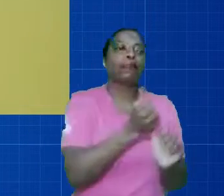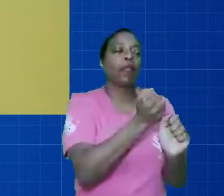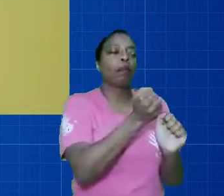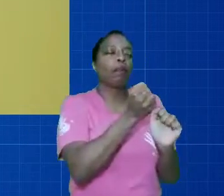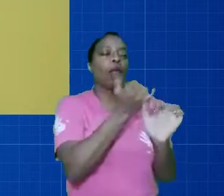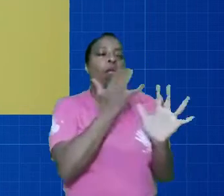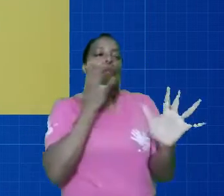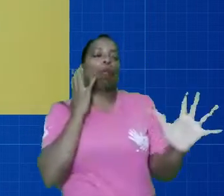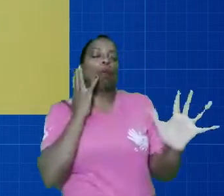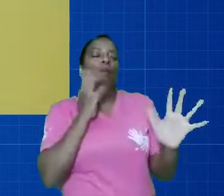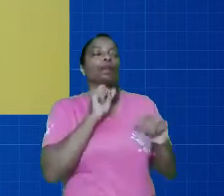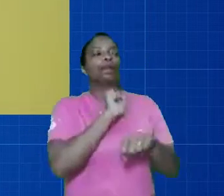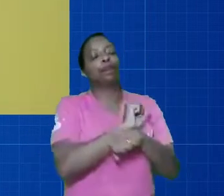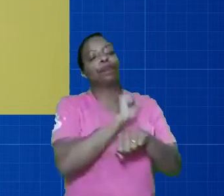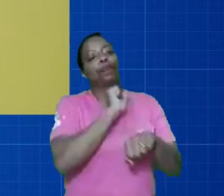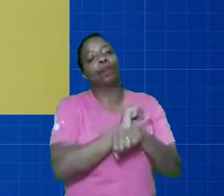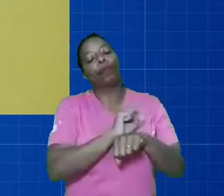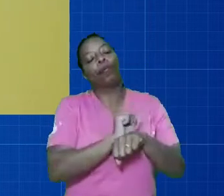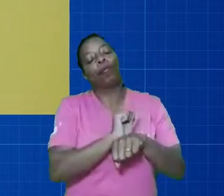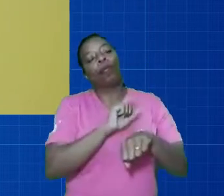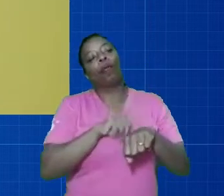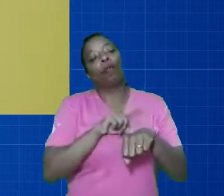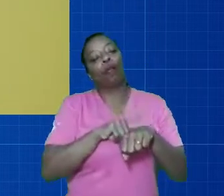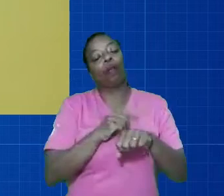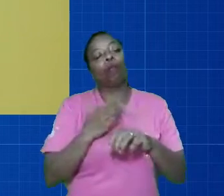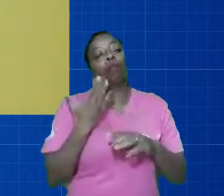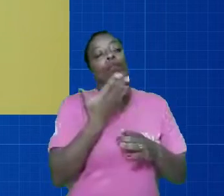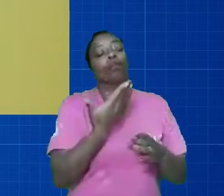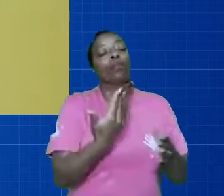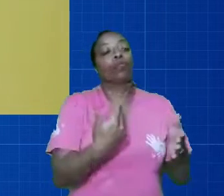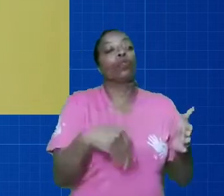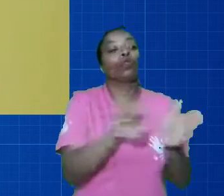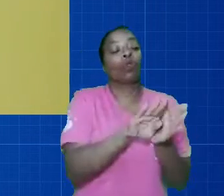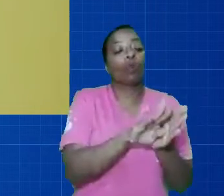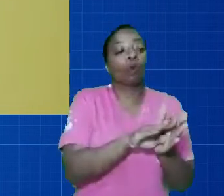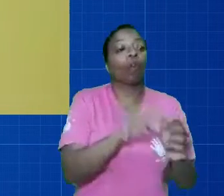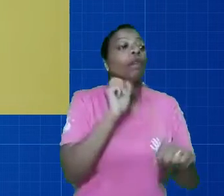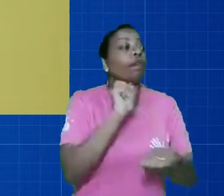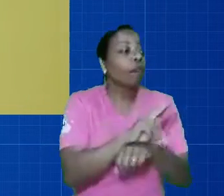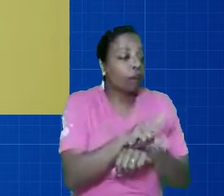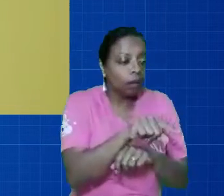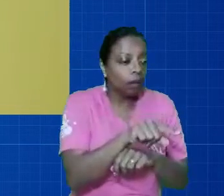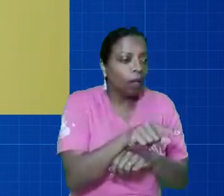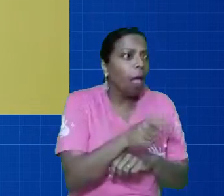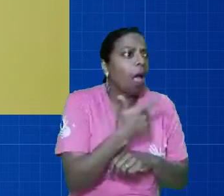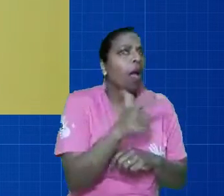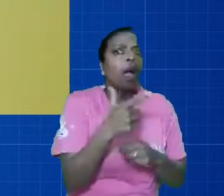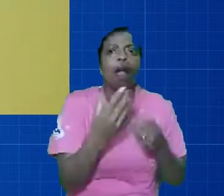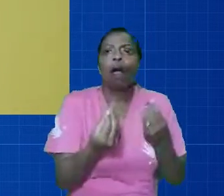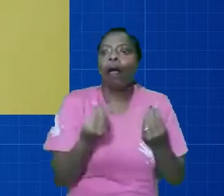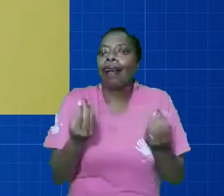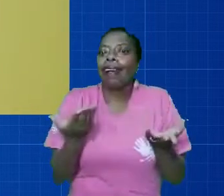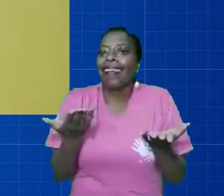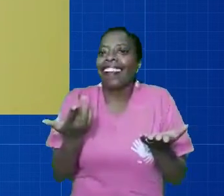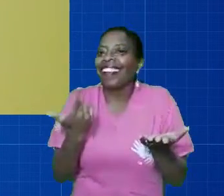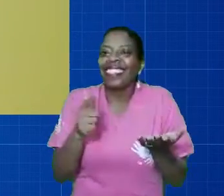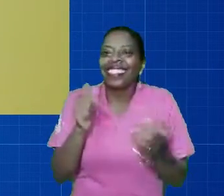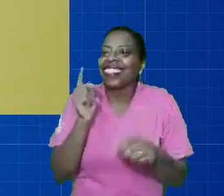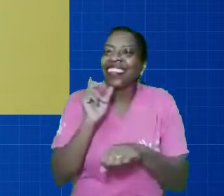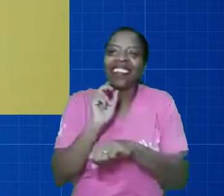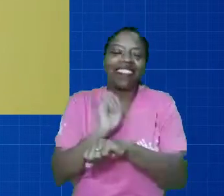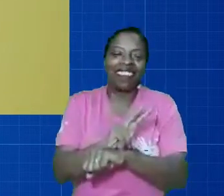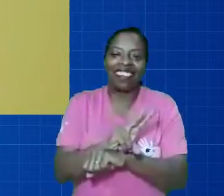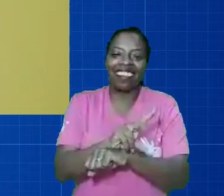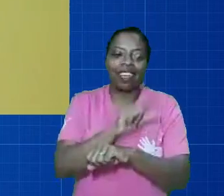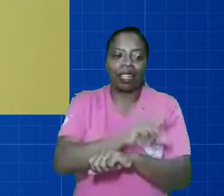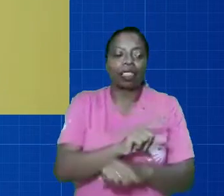E na hora que ela chegou para fazer a inscrição, não tinha mais vaga, né? E ela deixou o nome na fila de